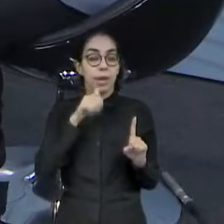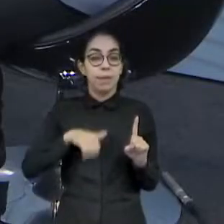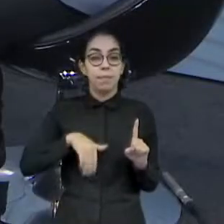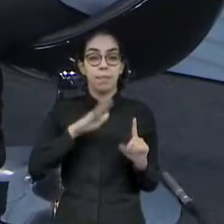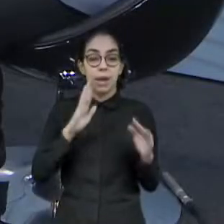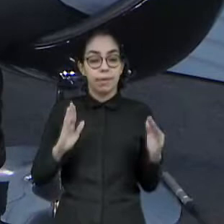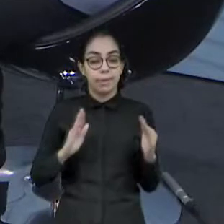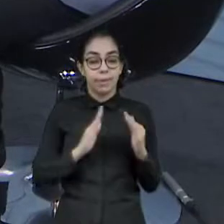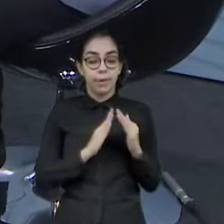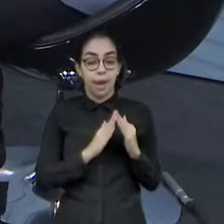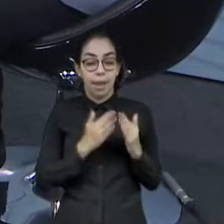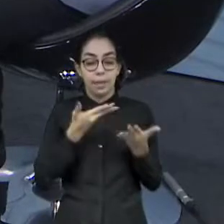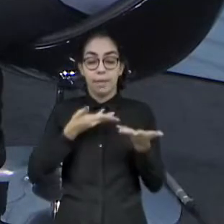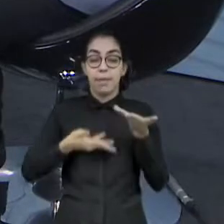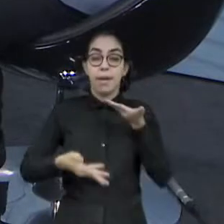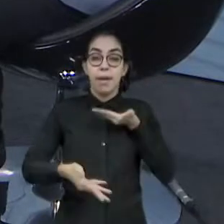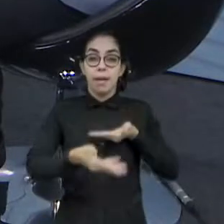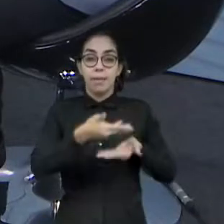tempo juntos.